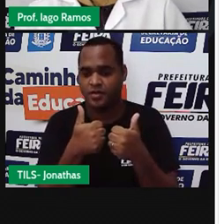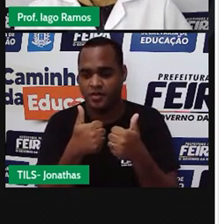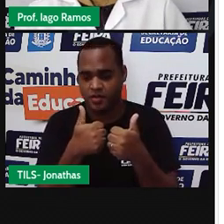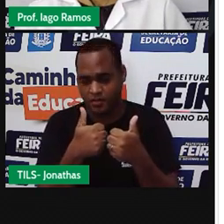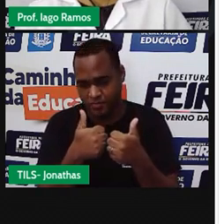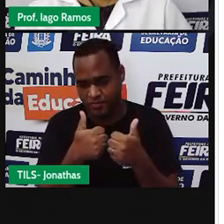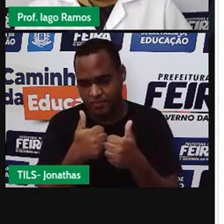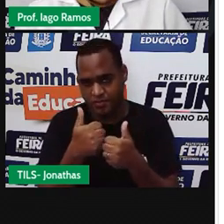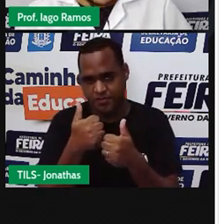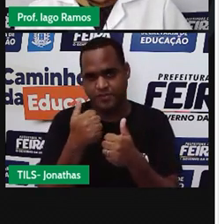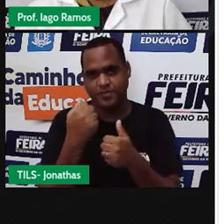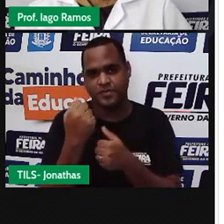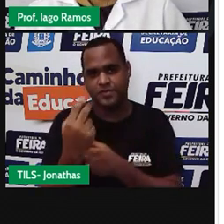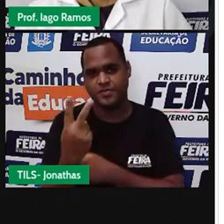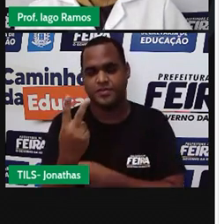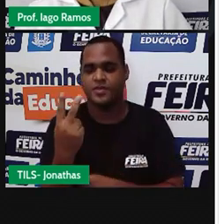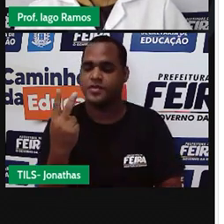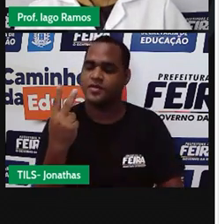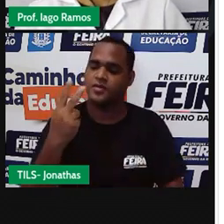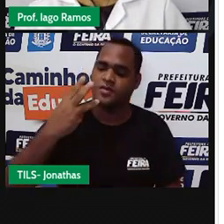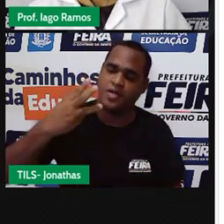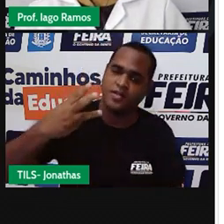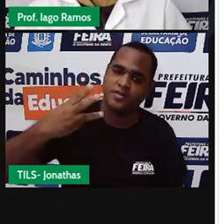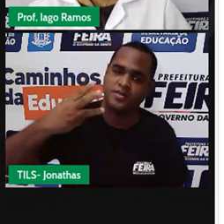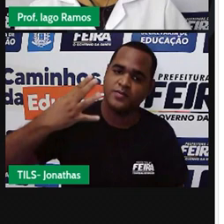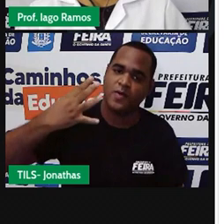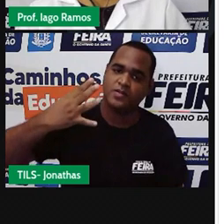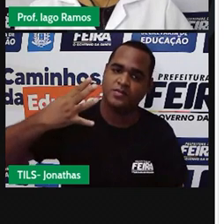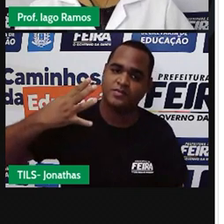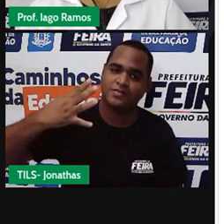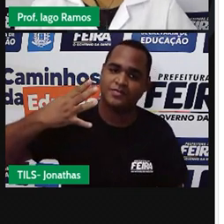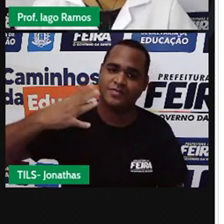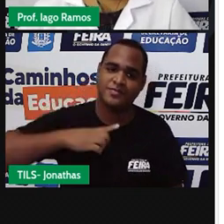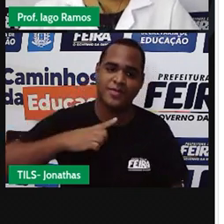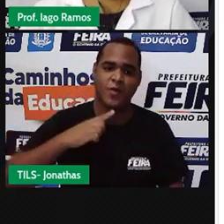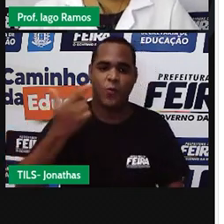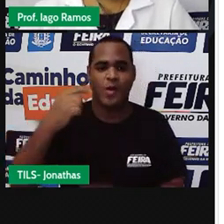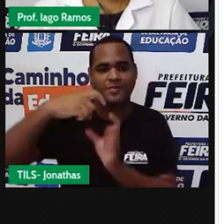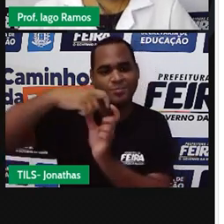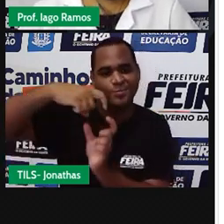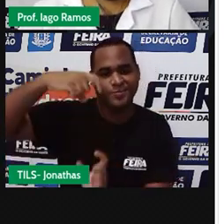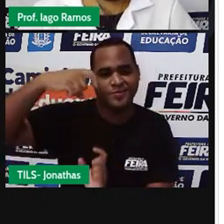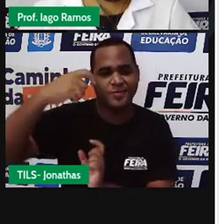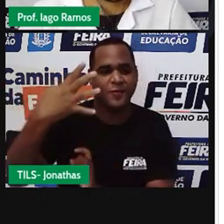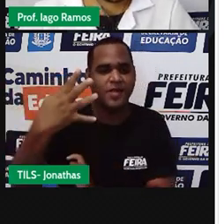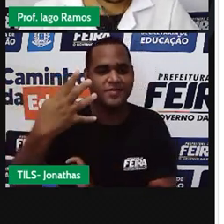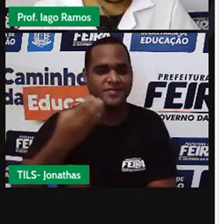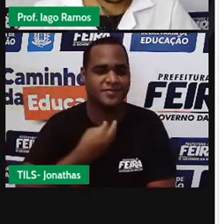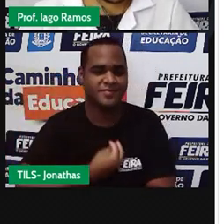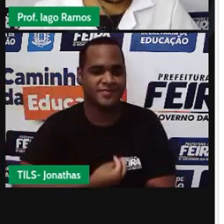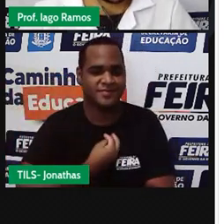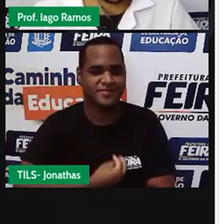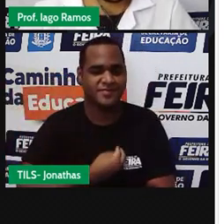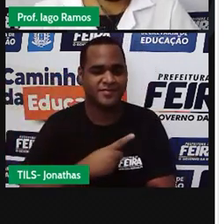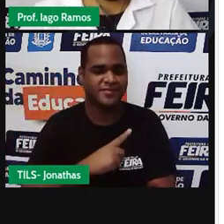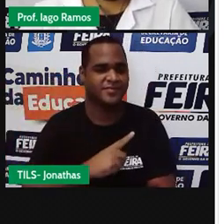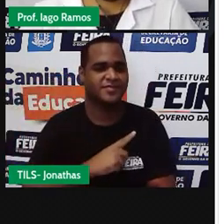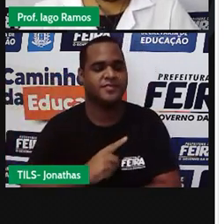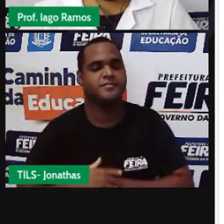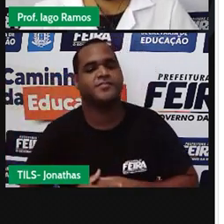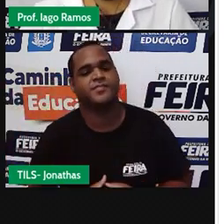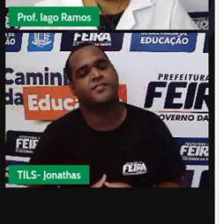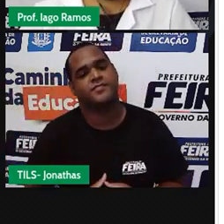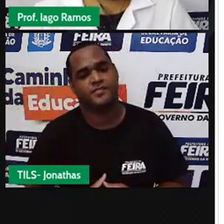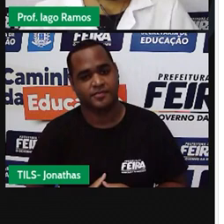o fez 14 Mais Uma fileirinha De quatro Olha só E